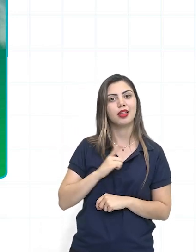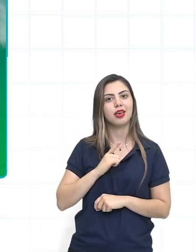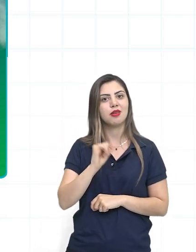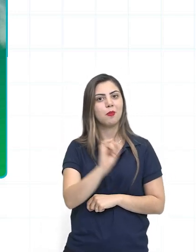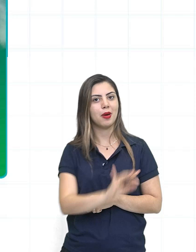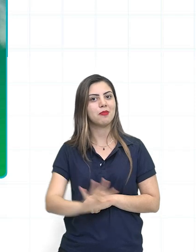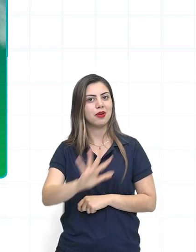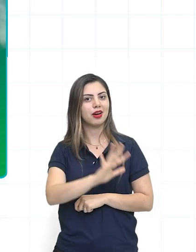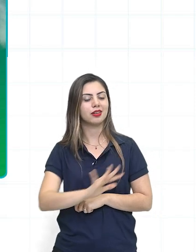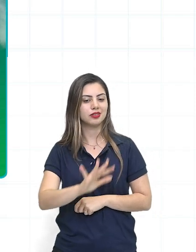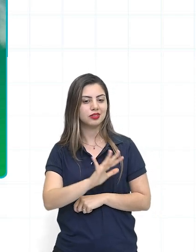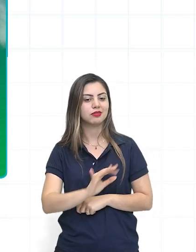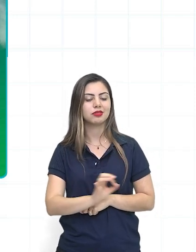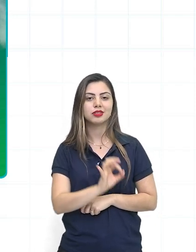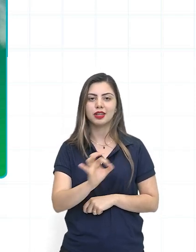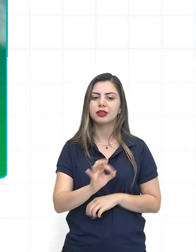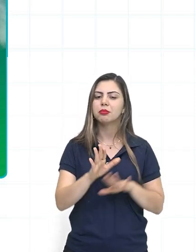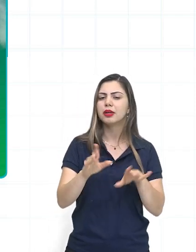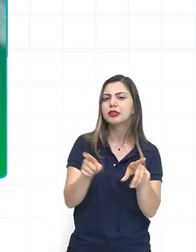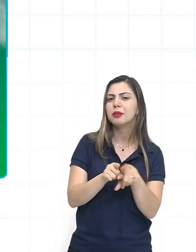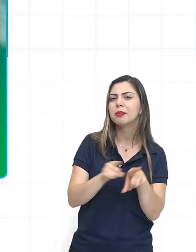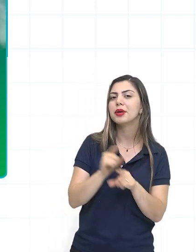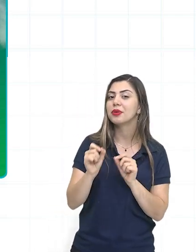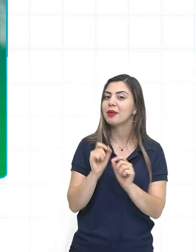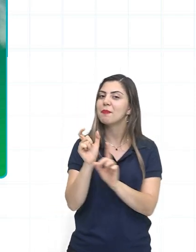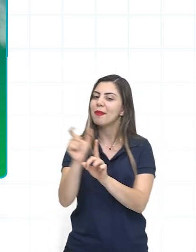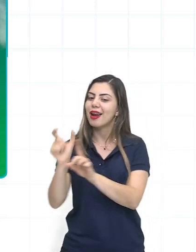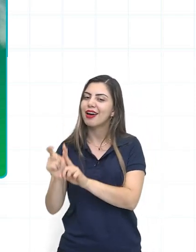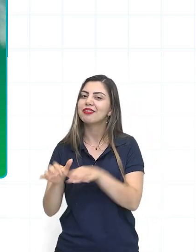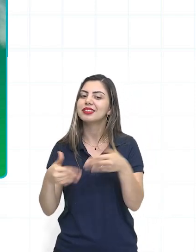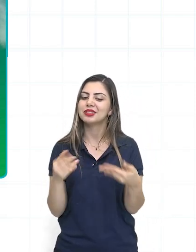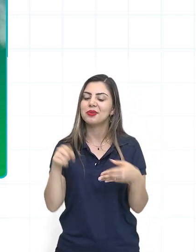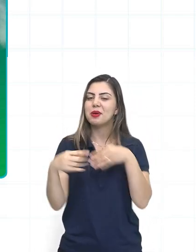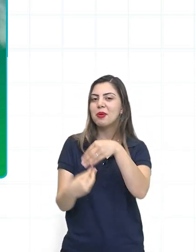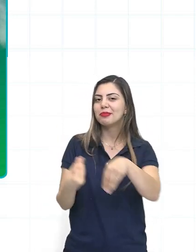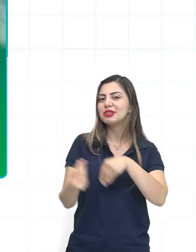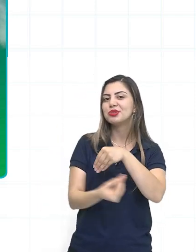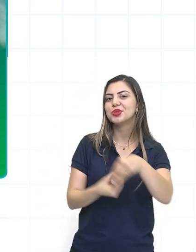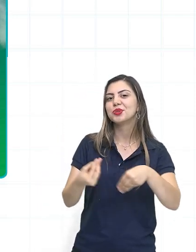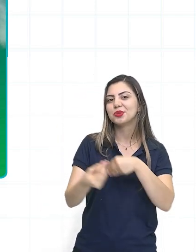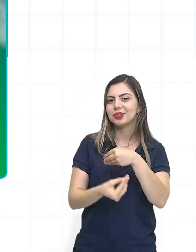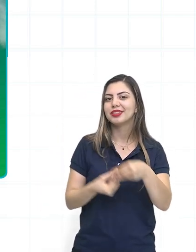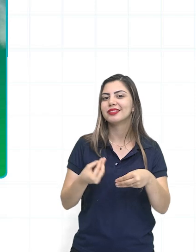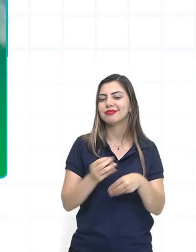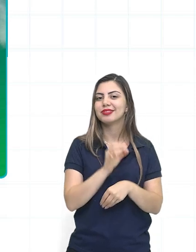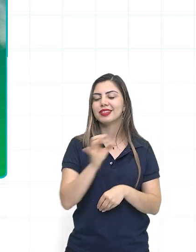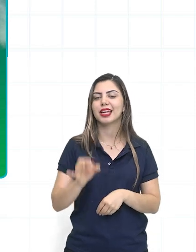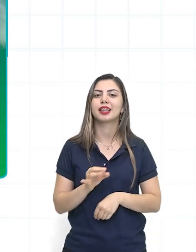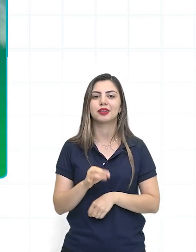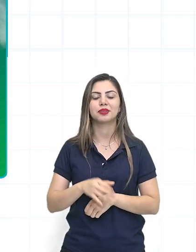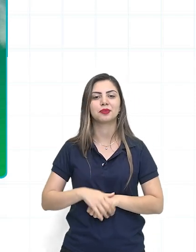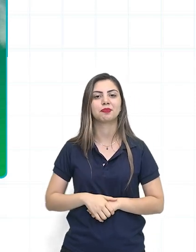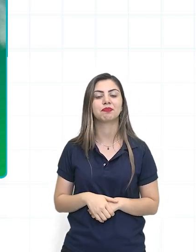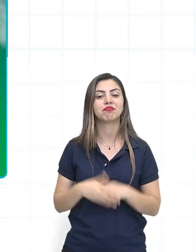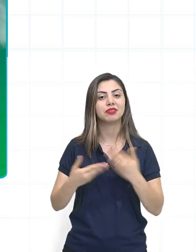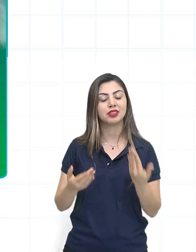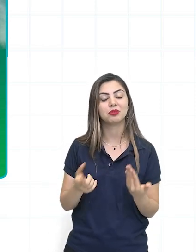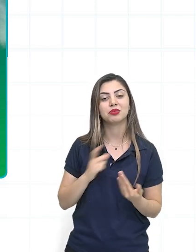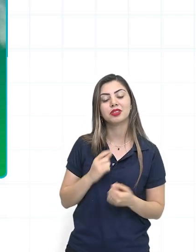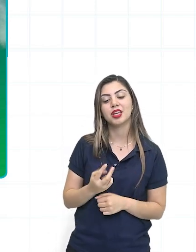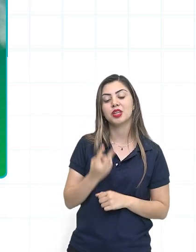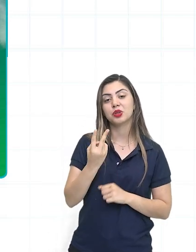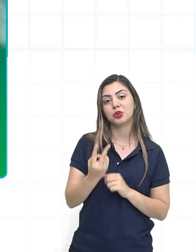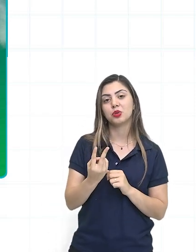imagem, né? E além da imagem você tem palavras. Então observe que tem as duas coisas juntas, ou seja, as